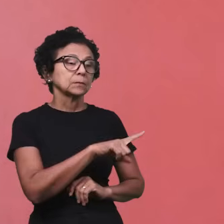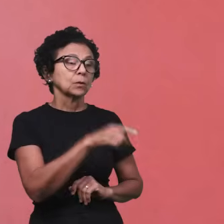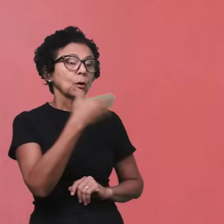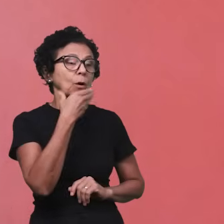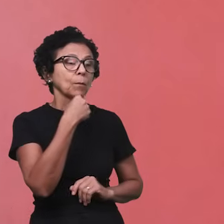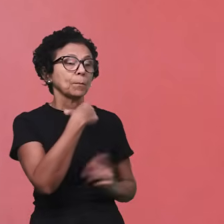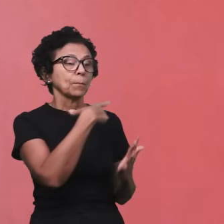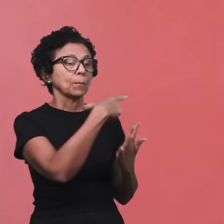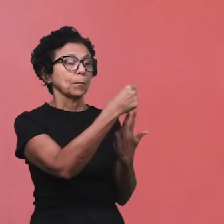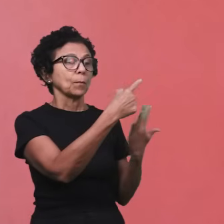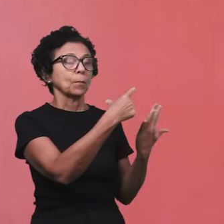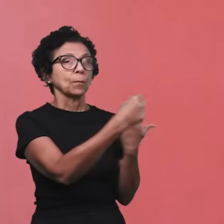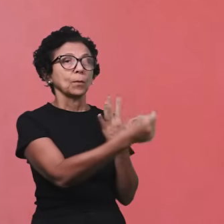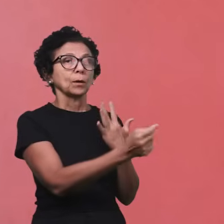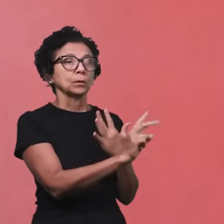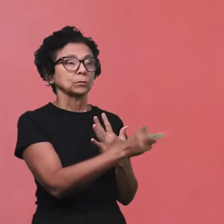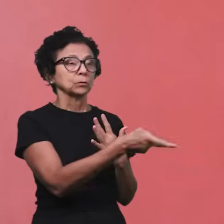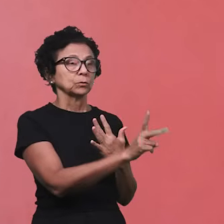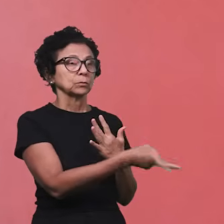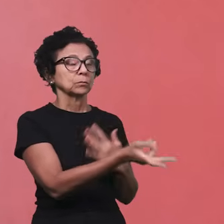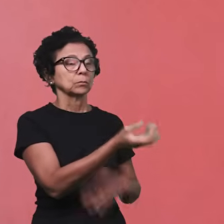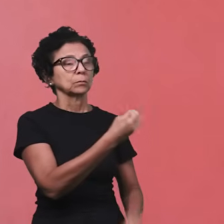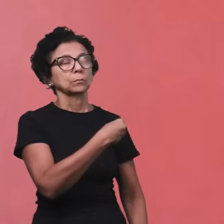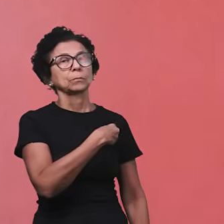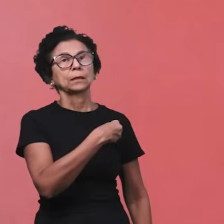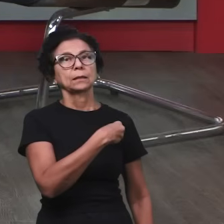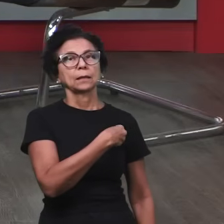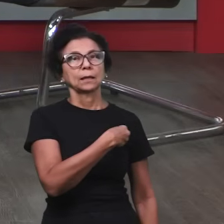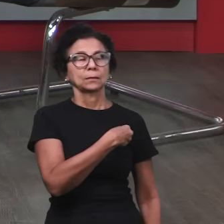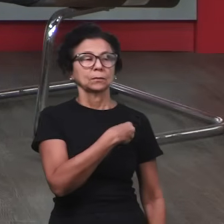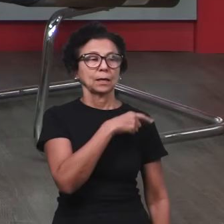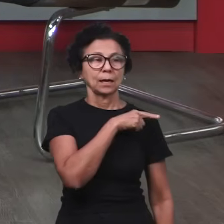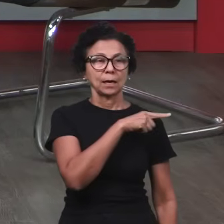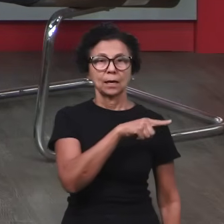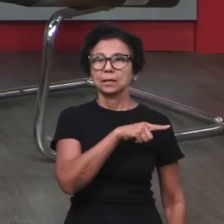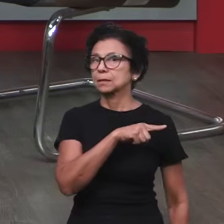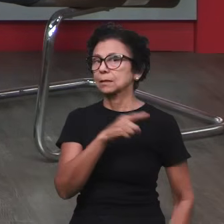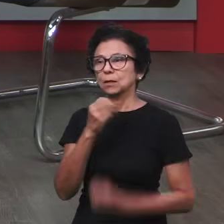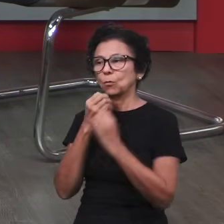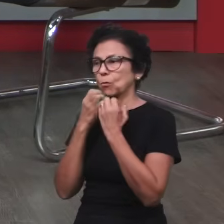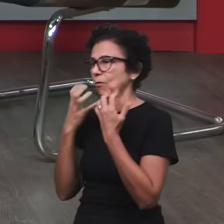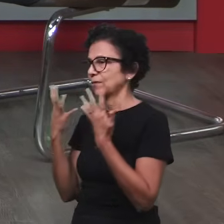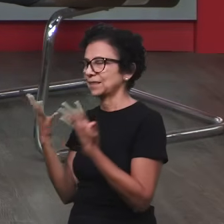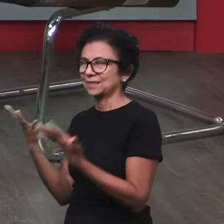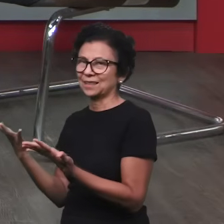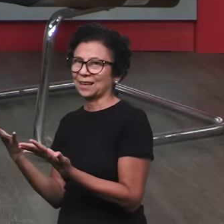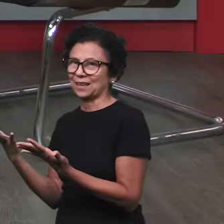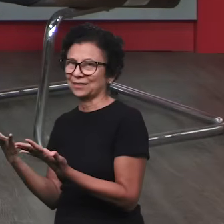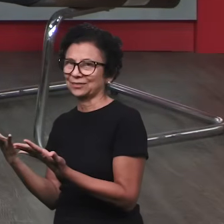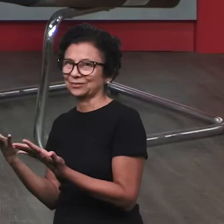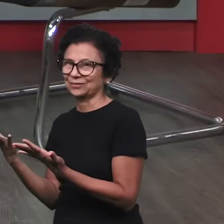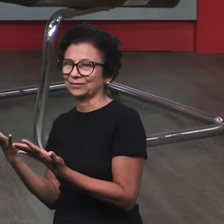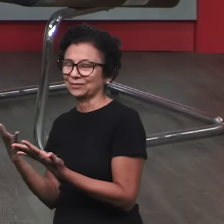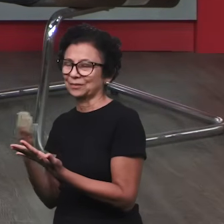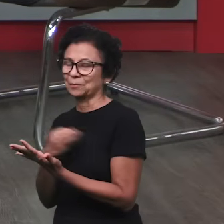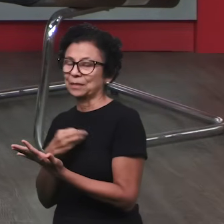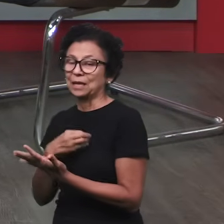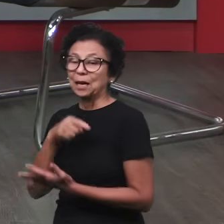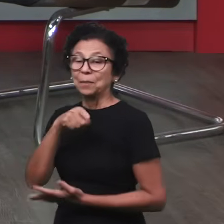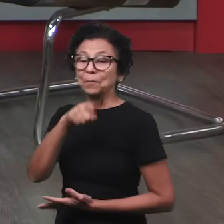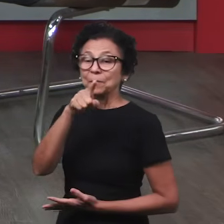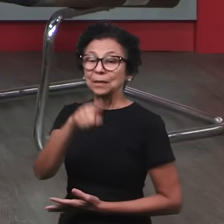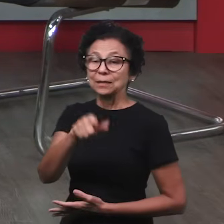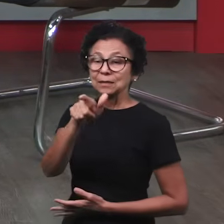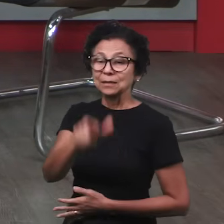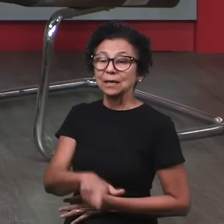deles. Porque eles não confessaram o pecado. E ela ficou... Aquela mulher ficou, porque o pecado dela estava confessado. Ou seja, qual o